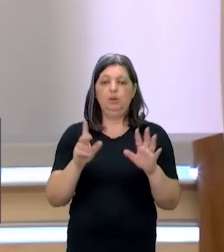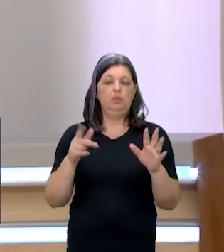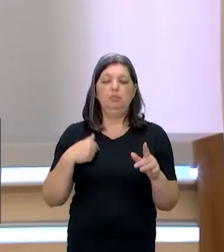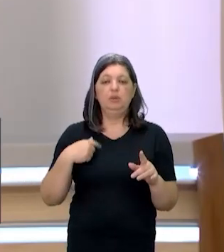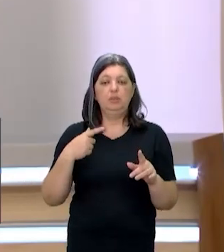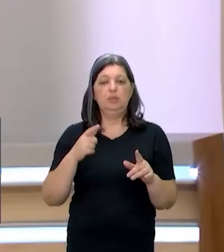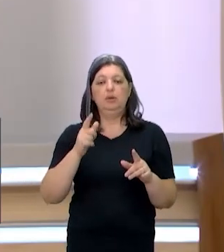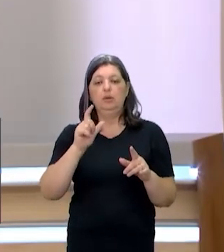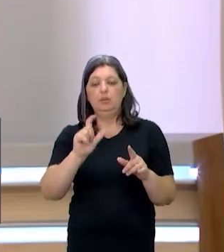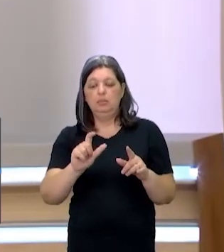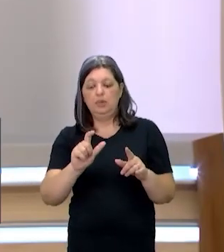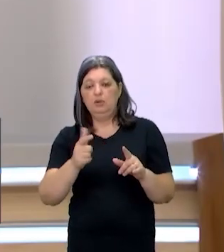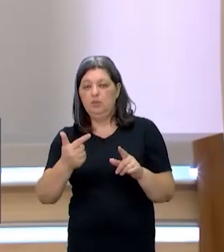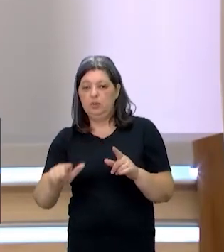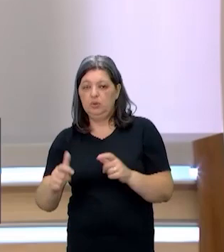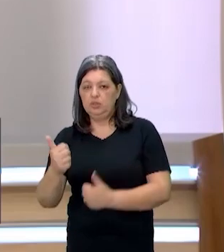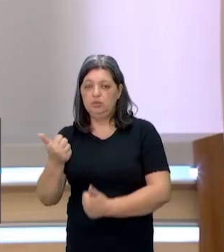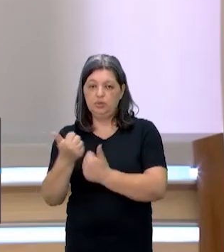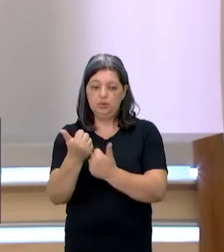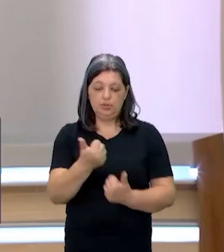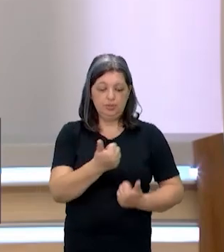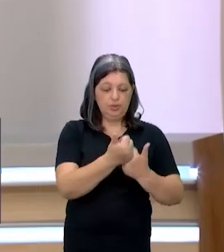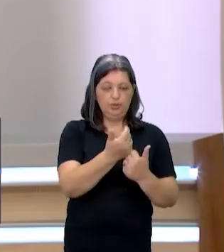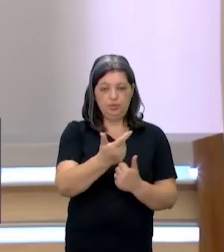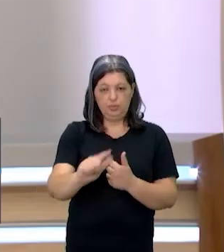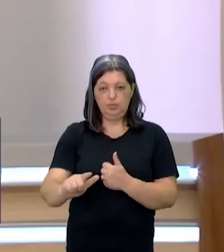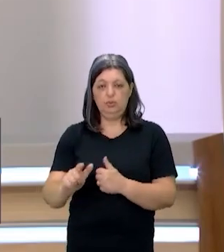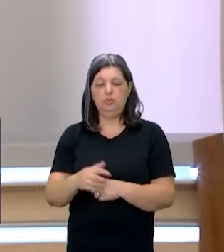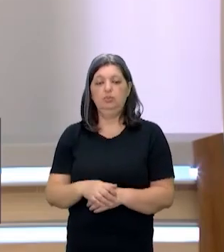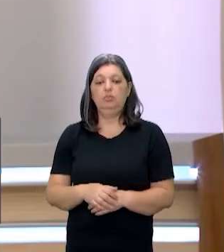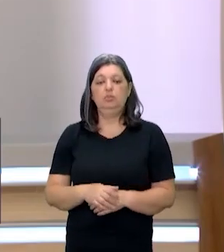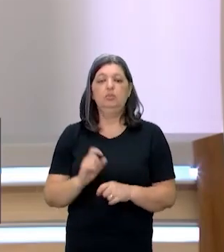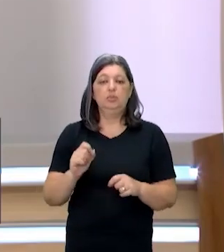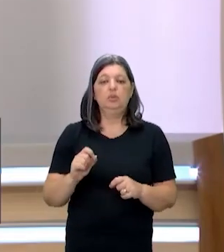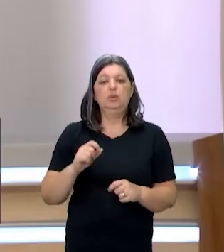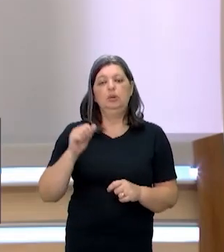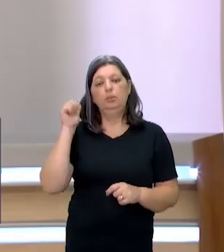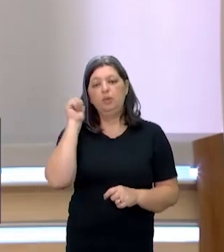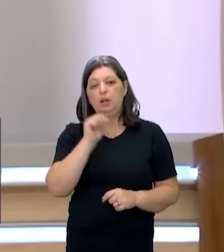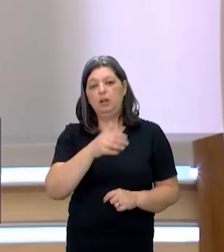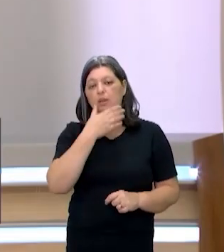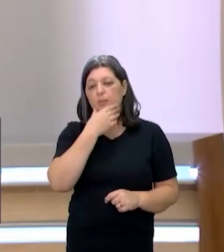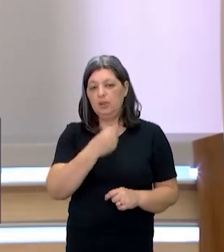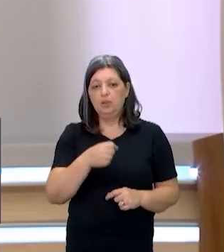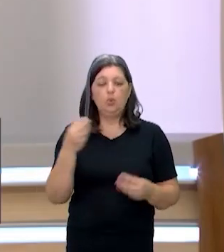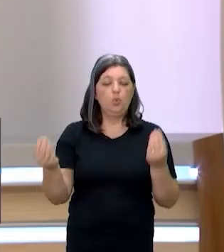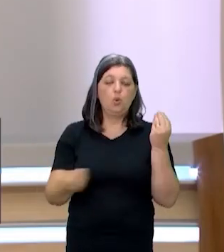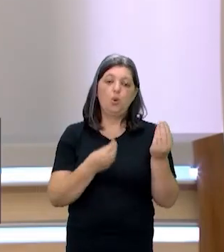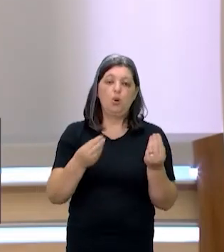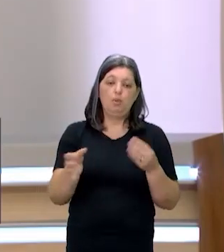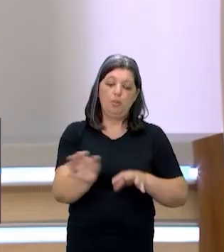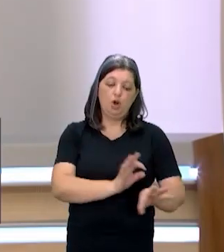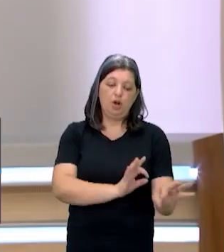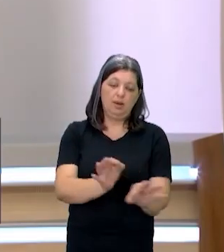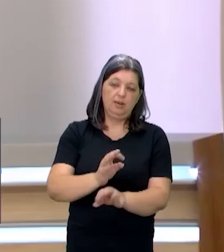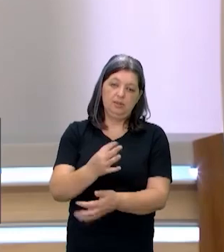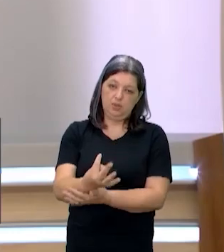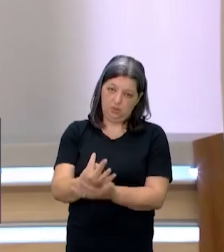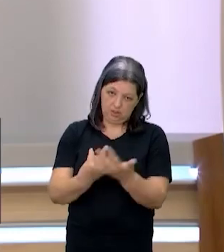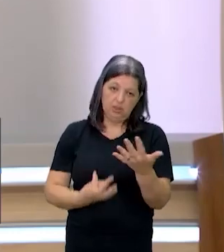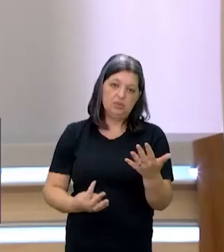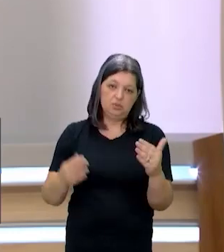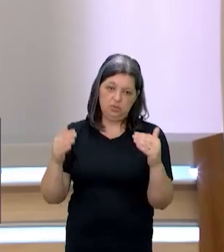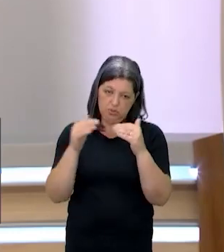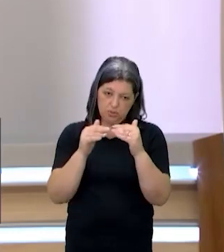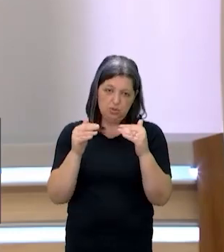palavra, então depois vocês podem olhar também no slide com calma e pegar lá as que se referem ao sexo feminino, masculino e como que eles organizaram o texto de acordo com